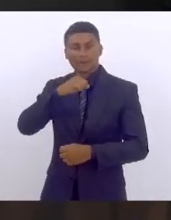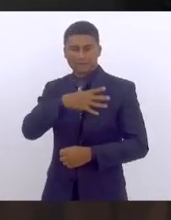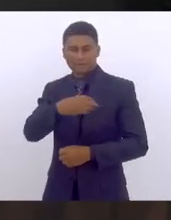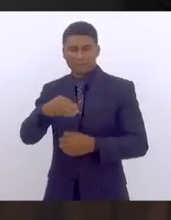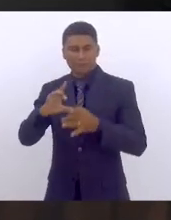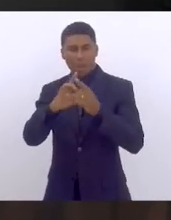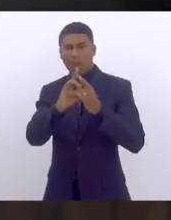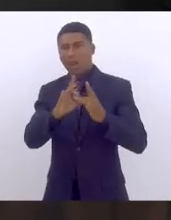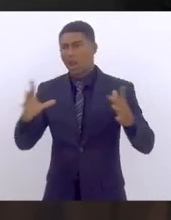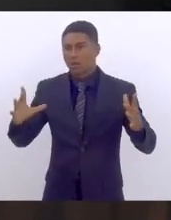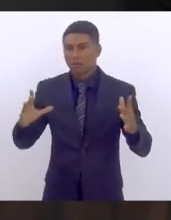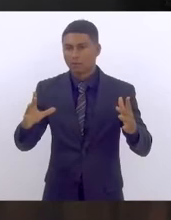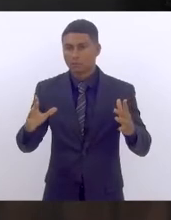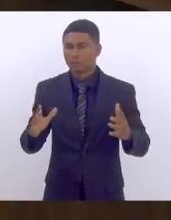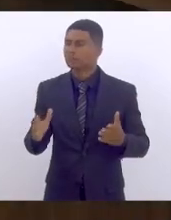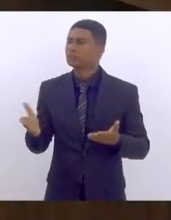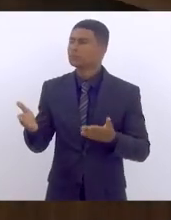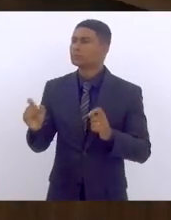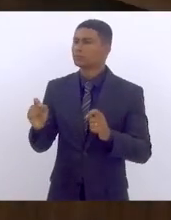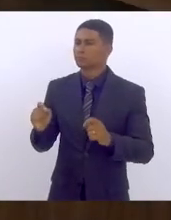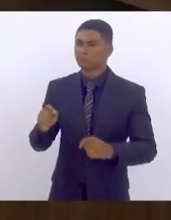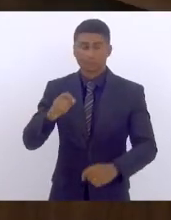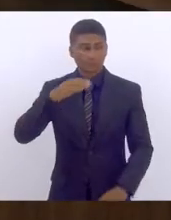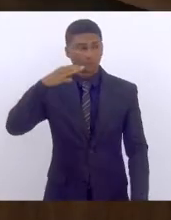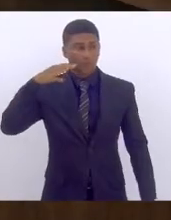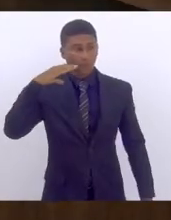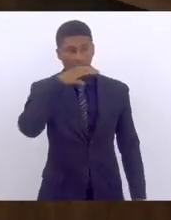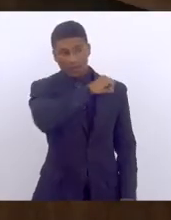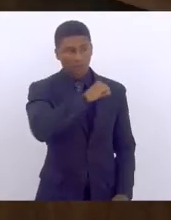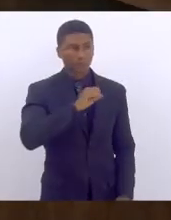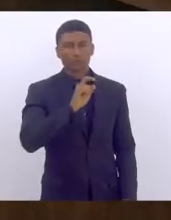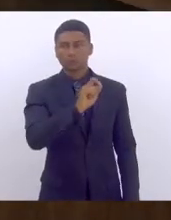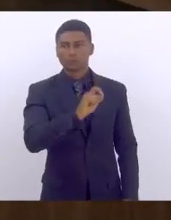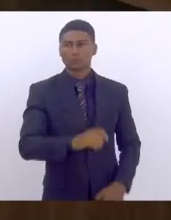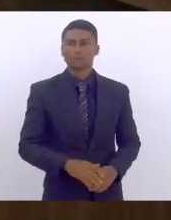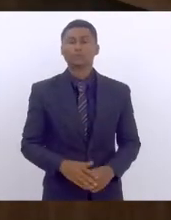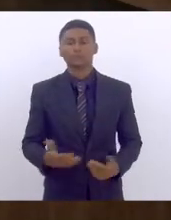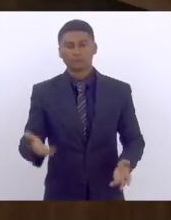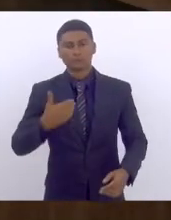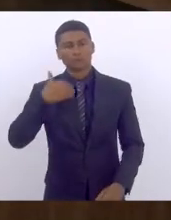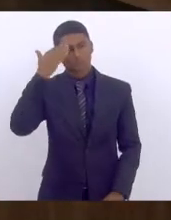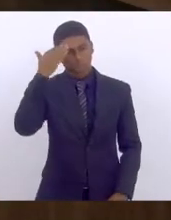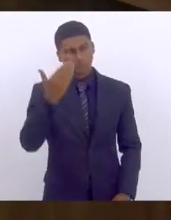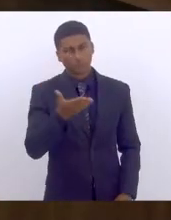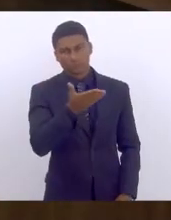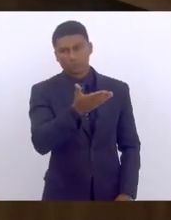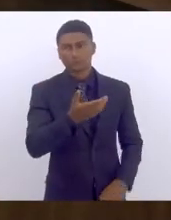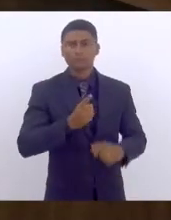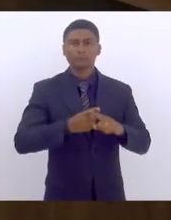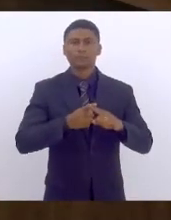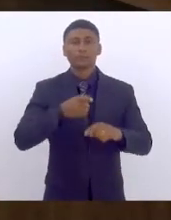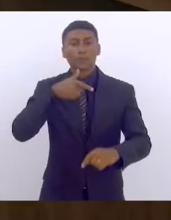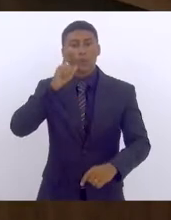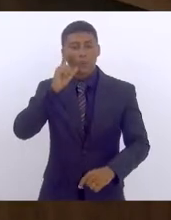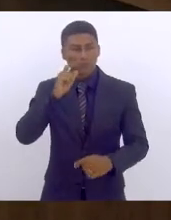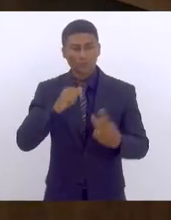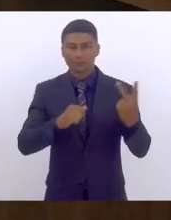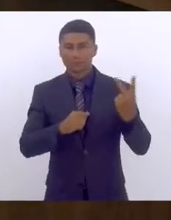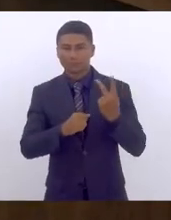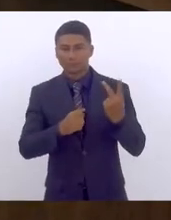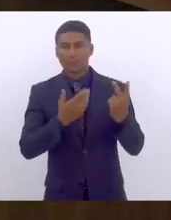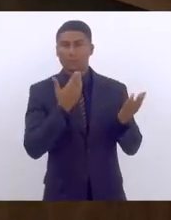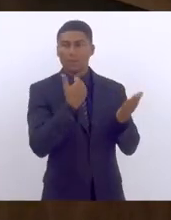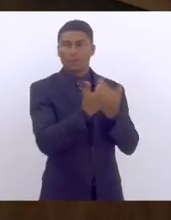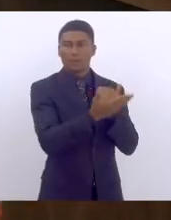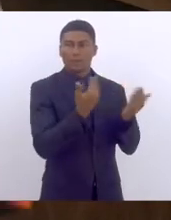Deputada Mônica... Não, é bem rapidinho. É só muito rapidamente. Fazer uma menção. Também agradecer a Vossa Excelência. Ontem nós conversávamos